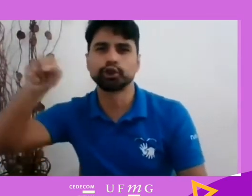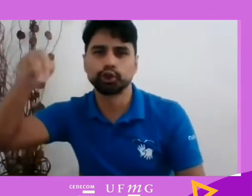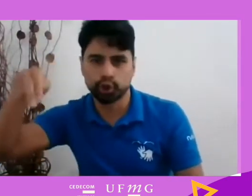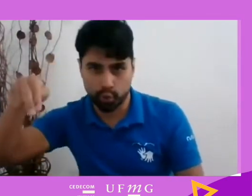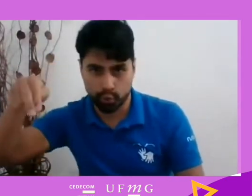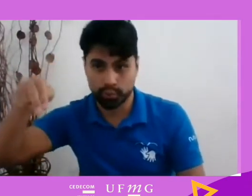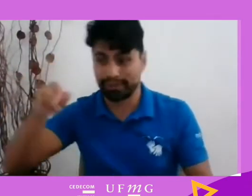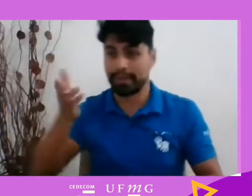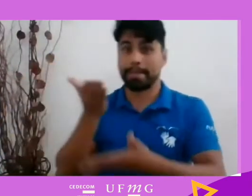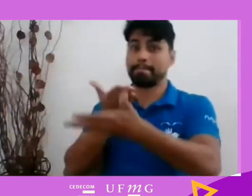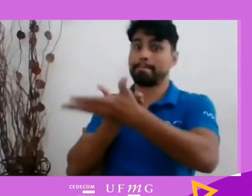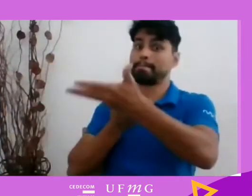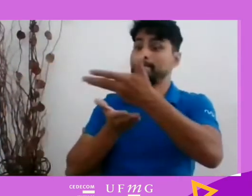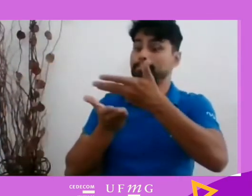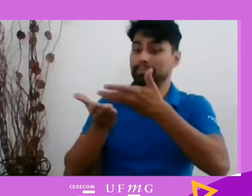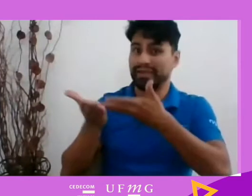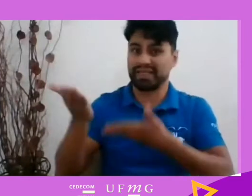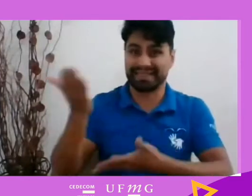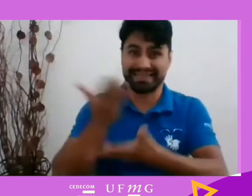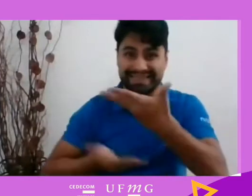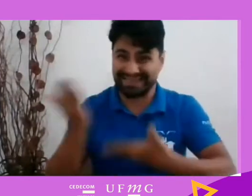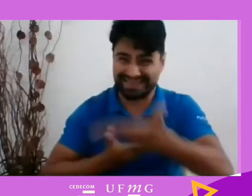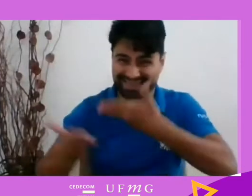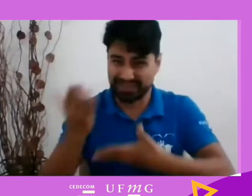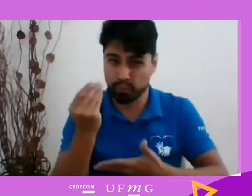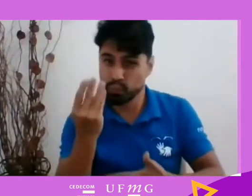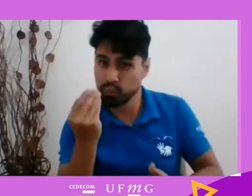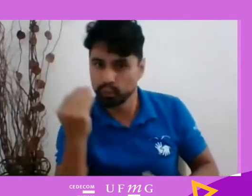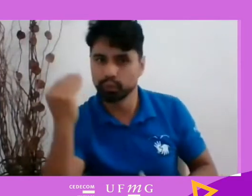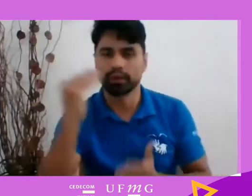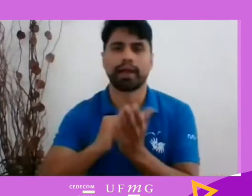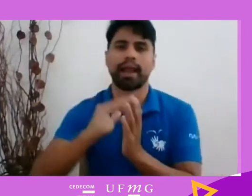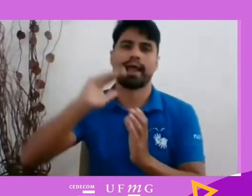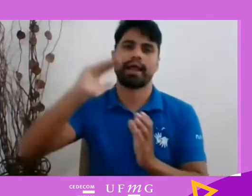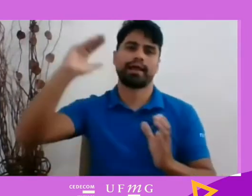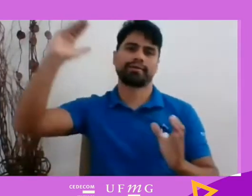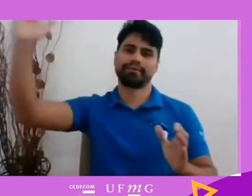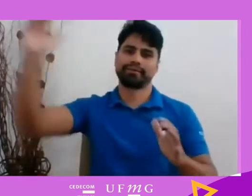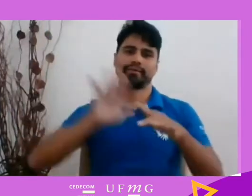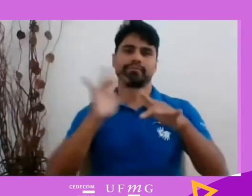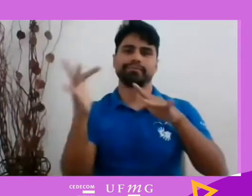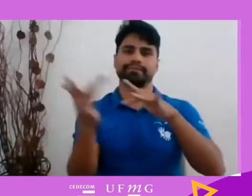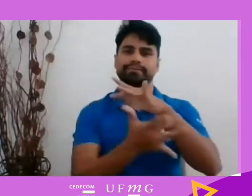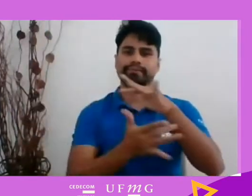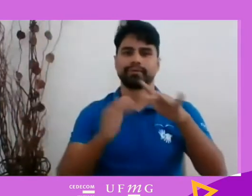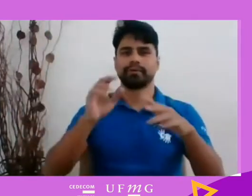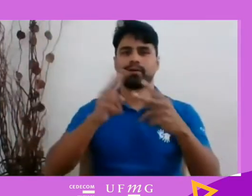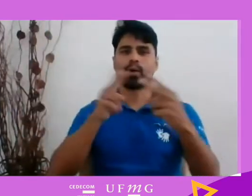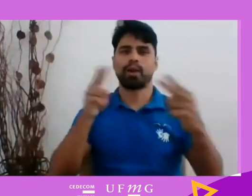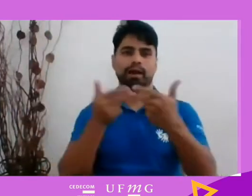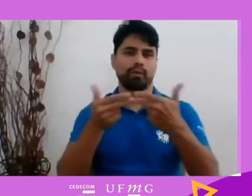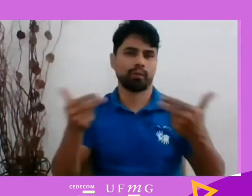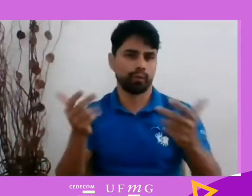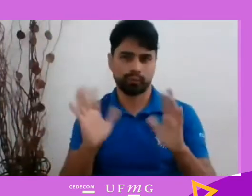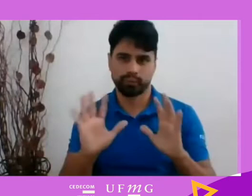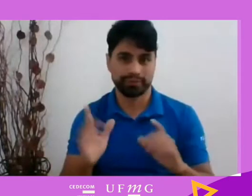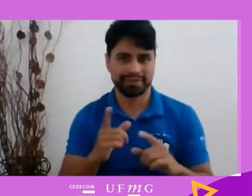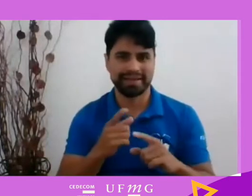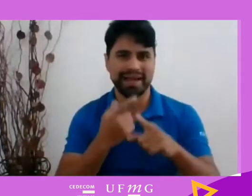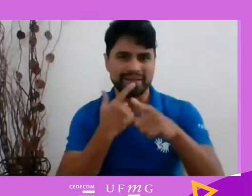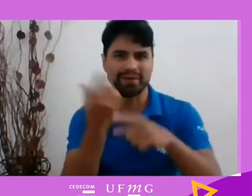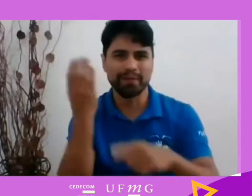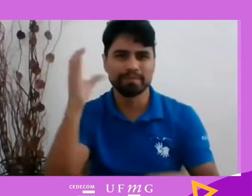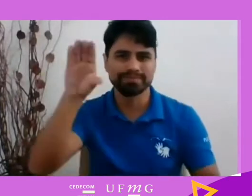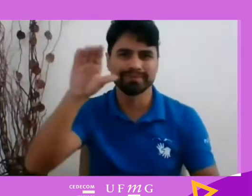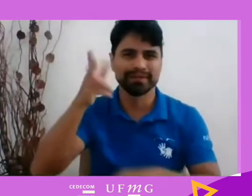redes sociais online. Não apenas antes, quanto depois. É como você acabou de dizer, depois você pode continuar ver esse vídeo que está disponível no